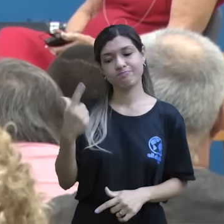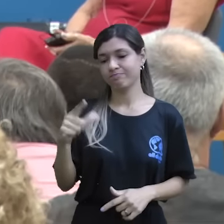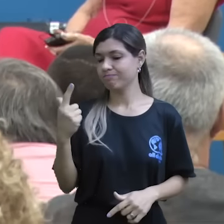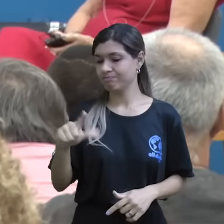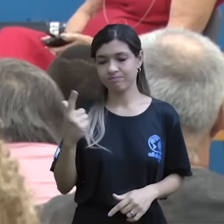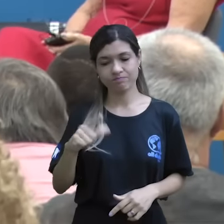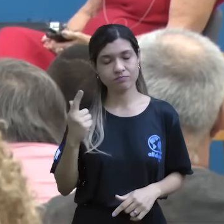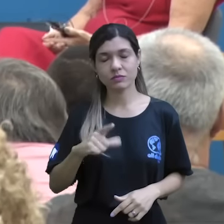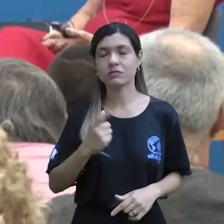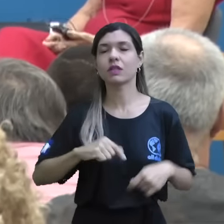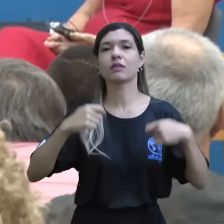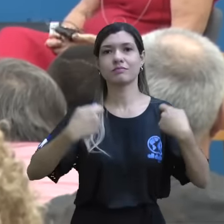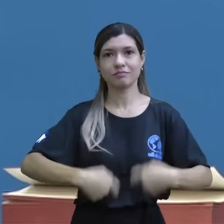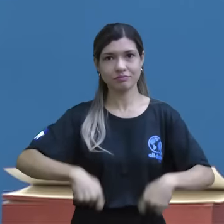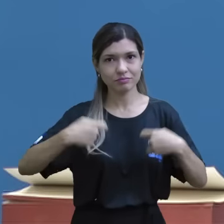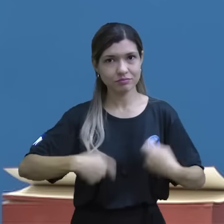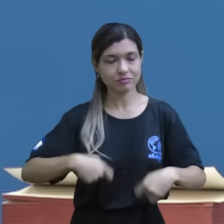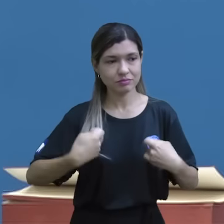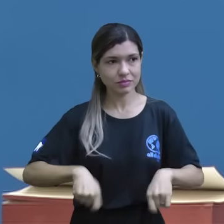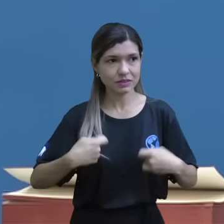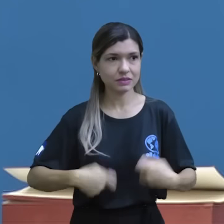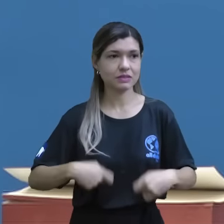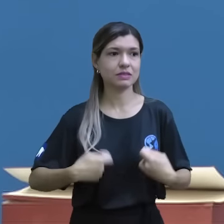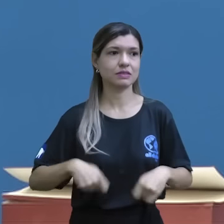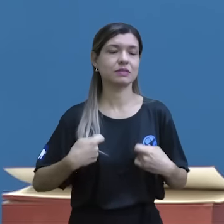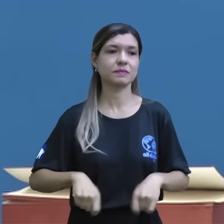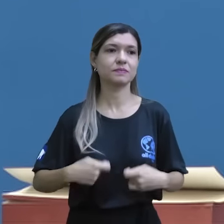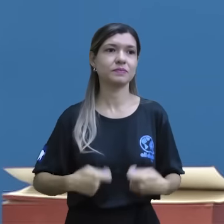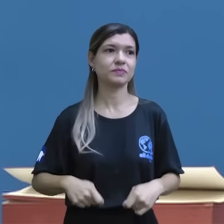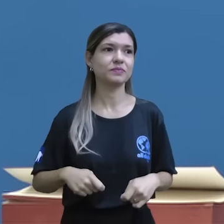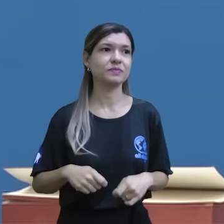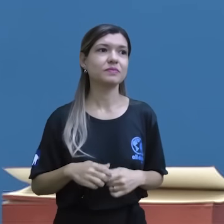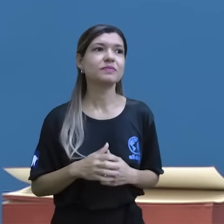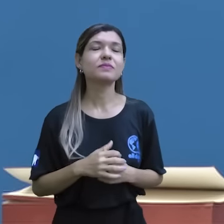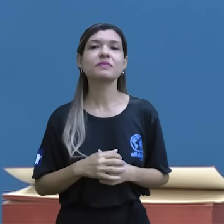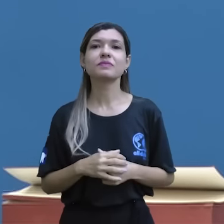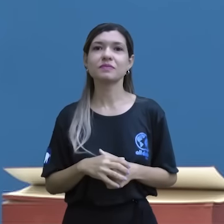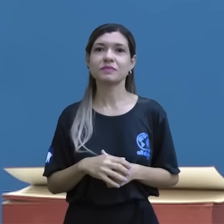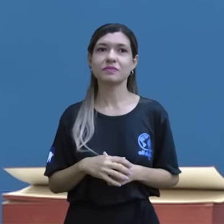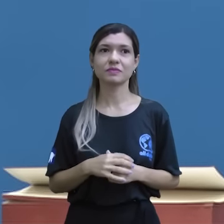Eu queria perguntar para as duas agora, né? Como é que